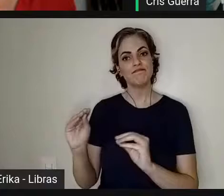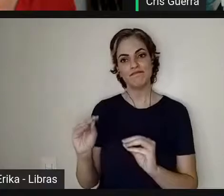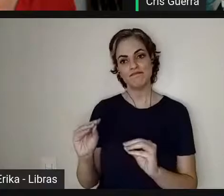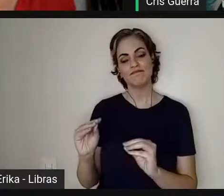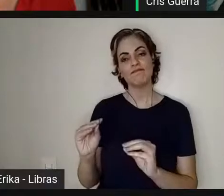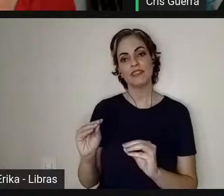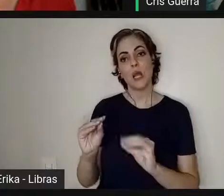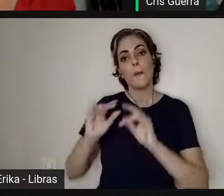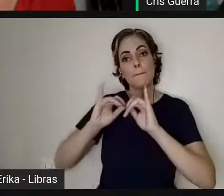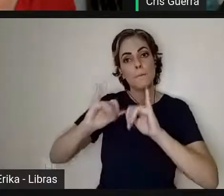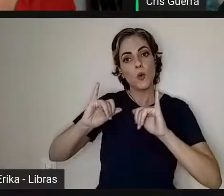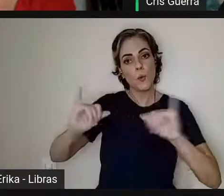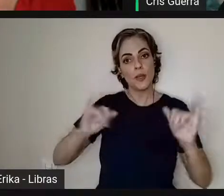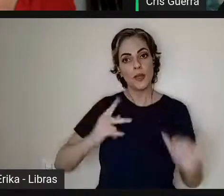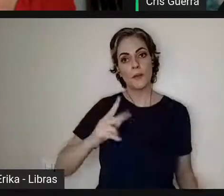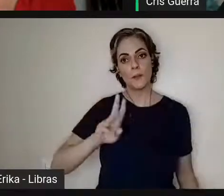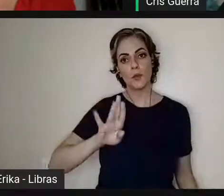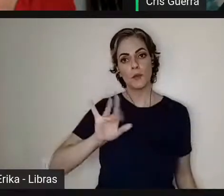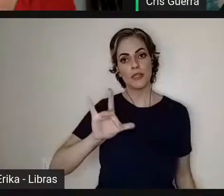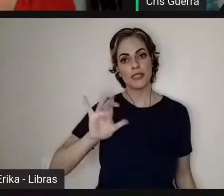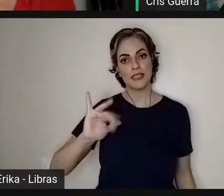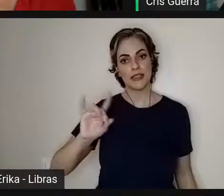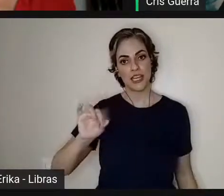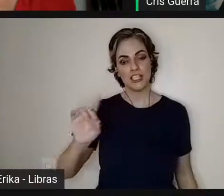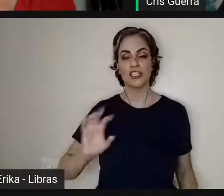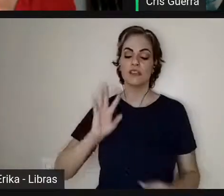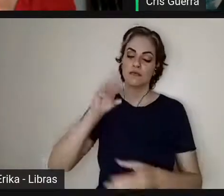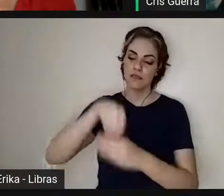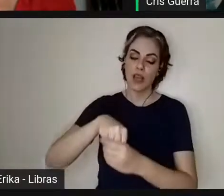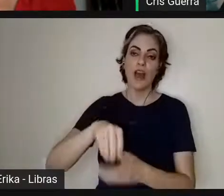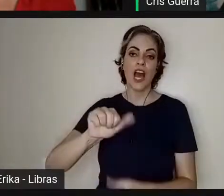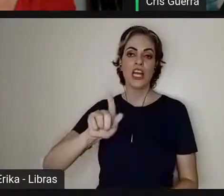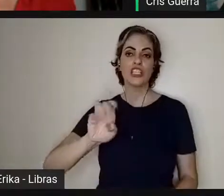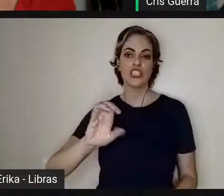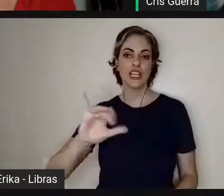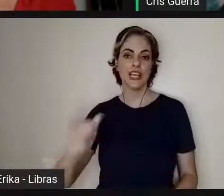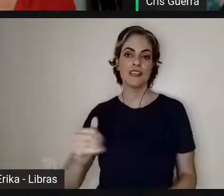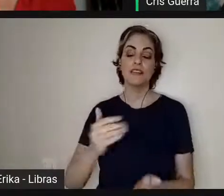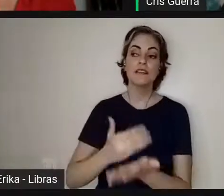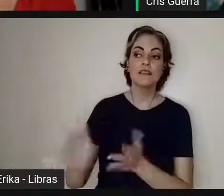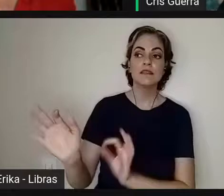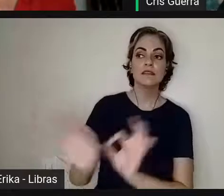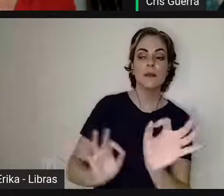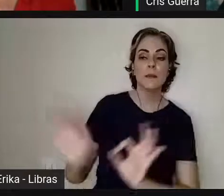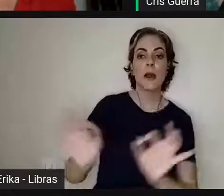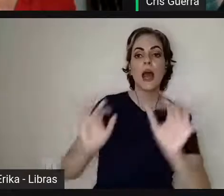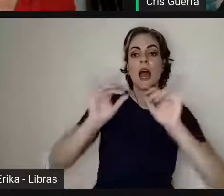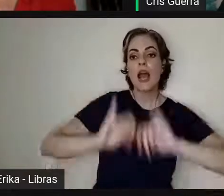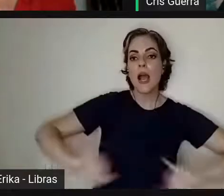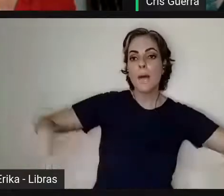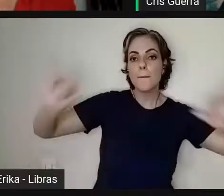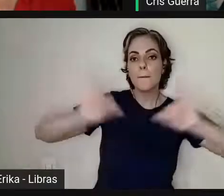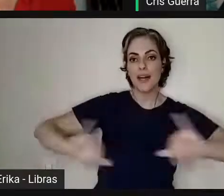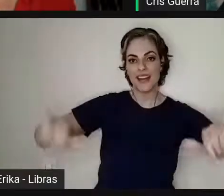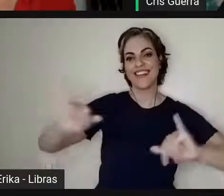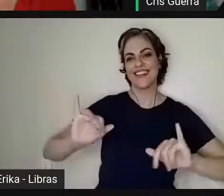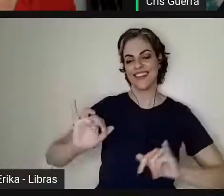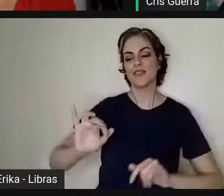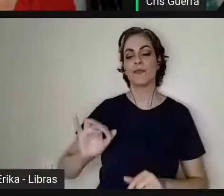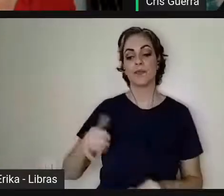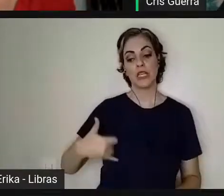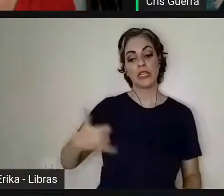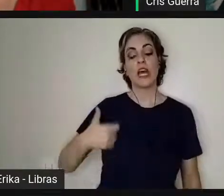publicidade e fui trabalhar dentro das agências de publicidade criando campanhas, né? E aí, quando eu tinha 24 anos, a minha